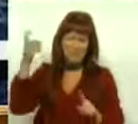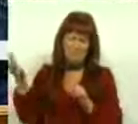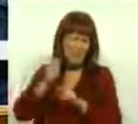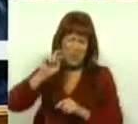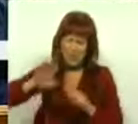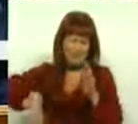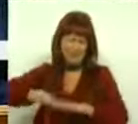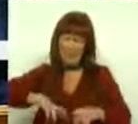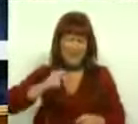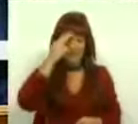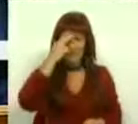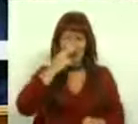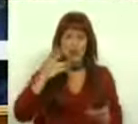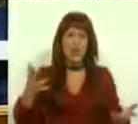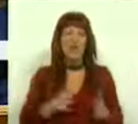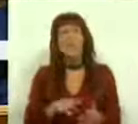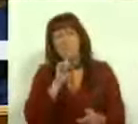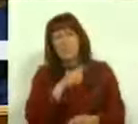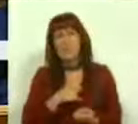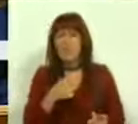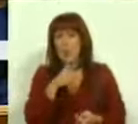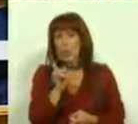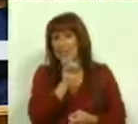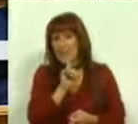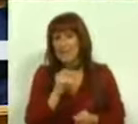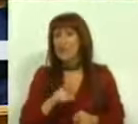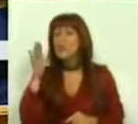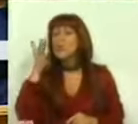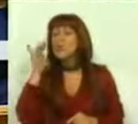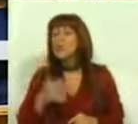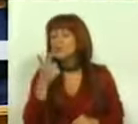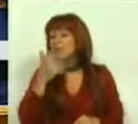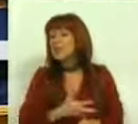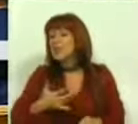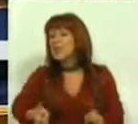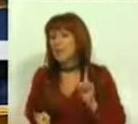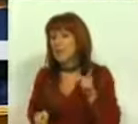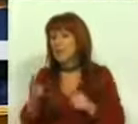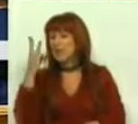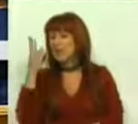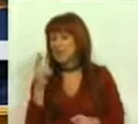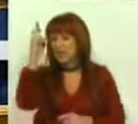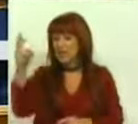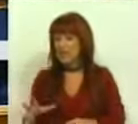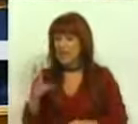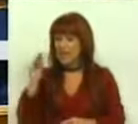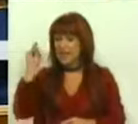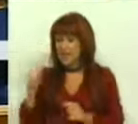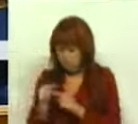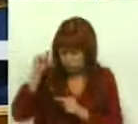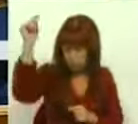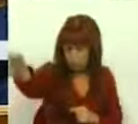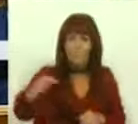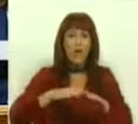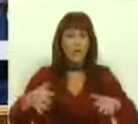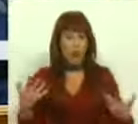atingiu um máximo histórico. Talvez não digam é que o número de desempregados triplicou em 10 anos